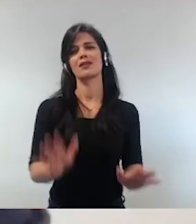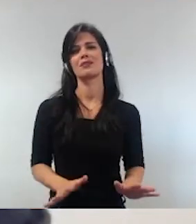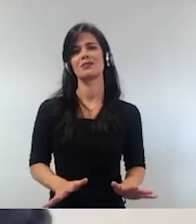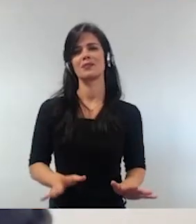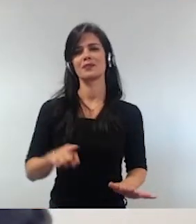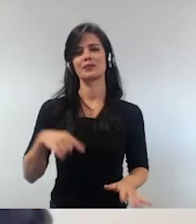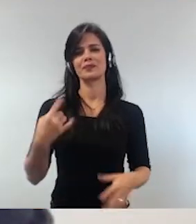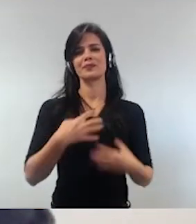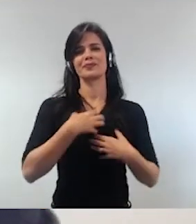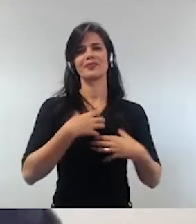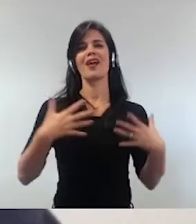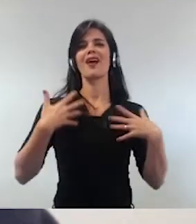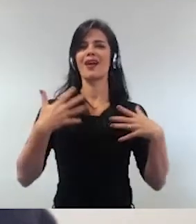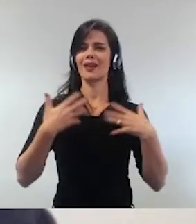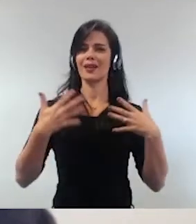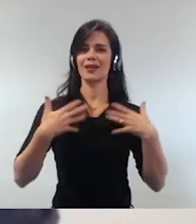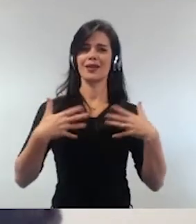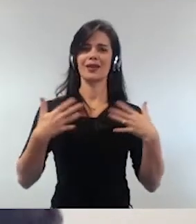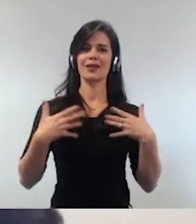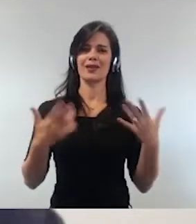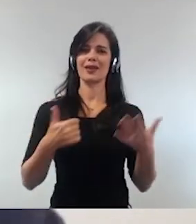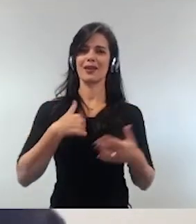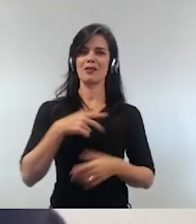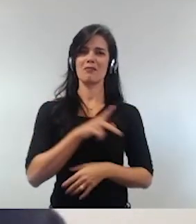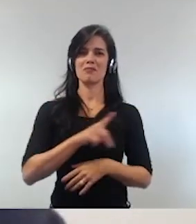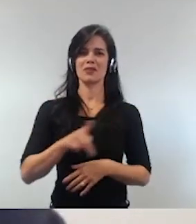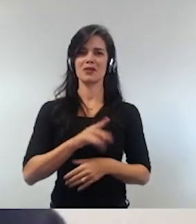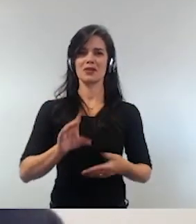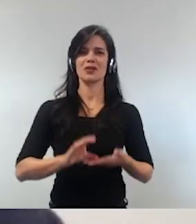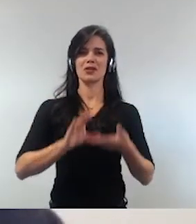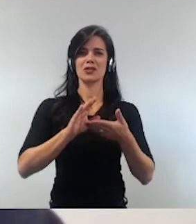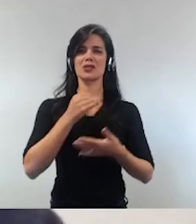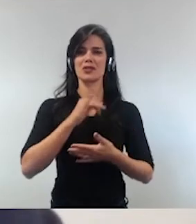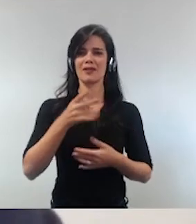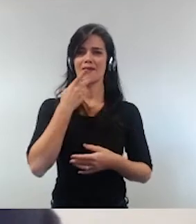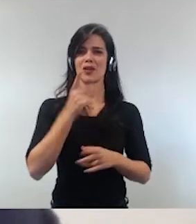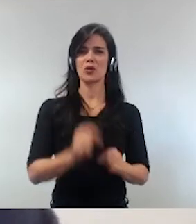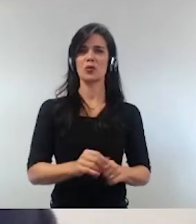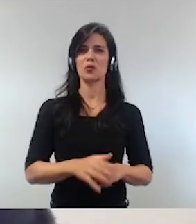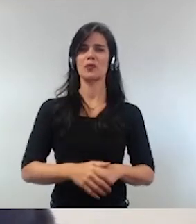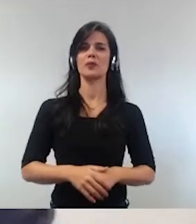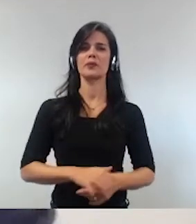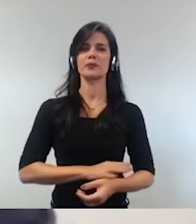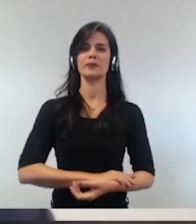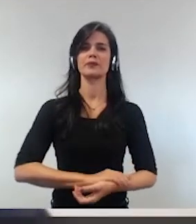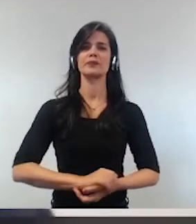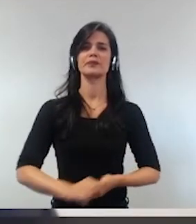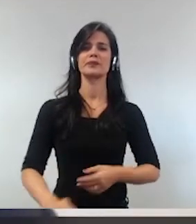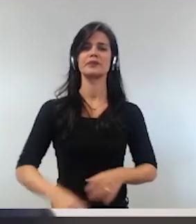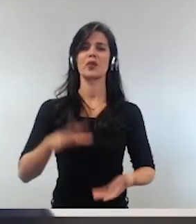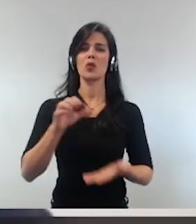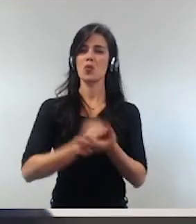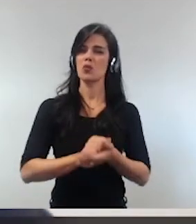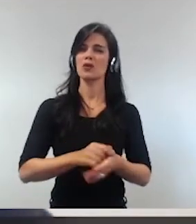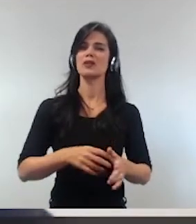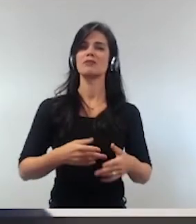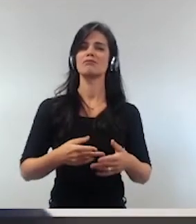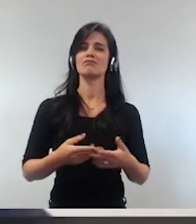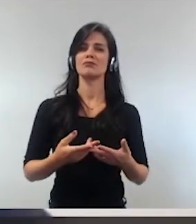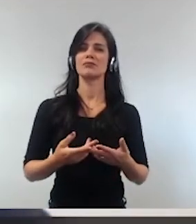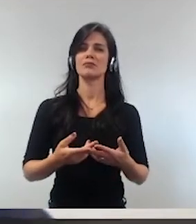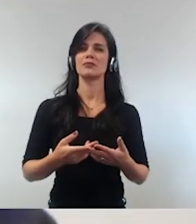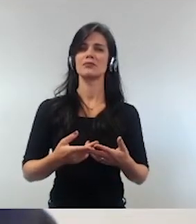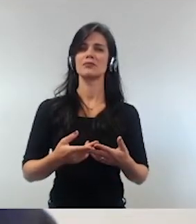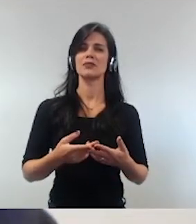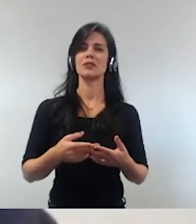aí nesse aqui eu também, aqui como presidente da Comissão de Energia, eu faço um registro veemente, vigoroso do papel da